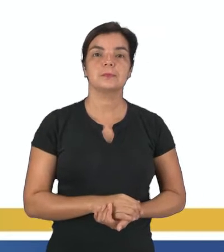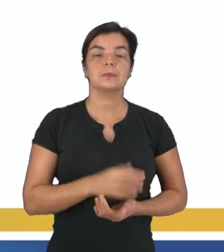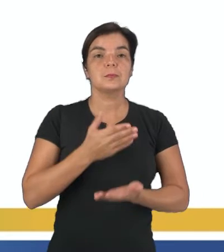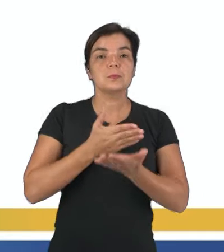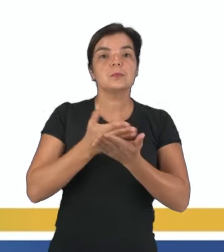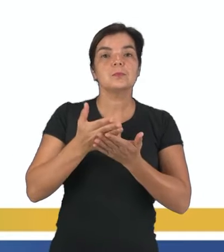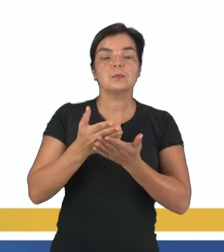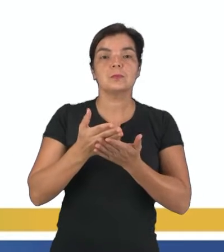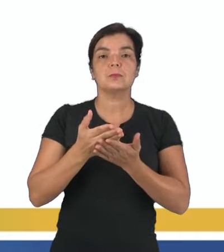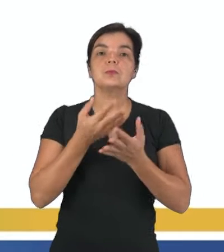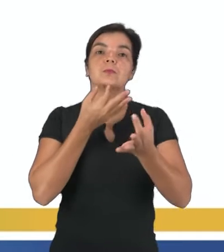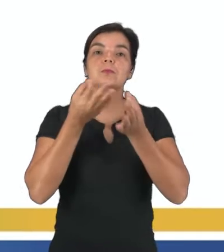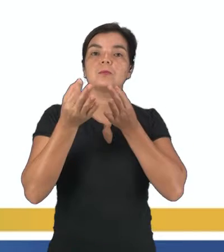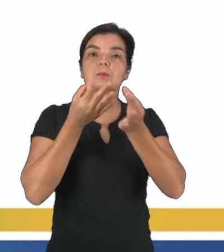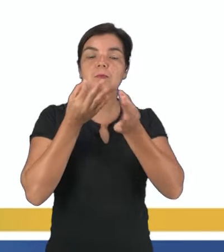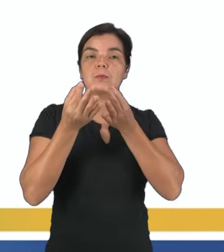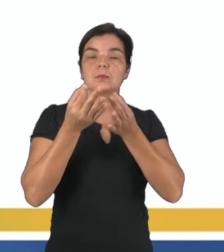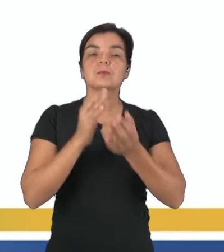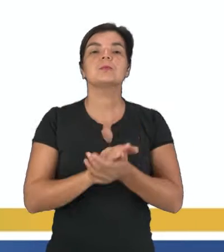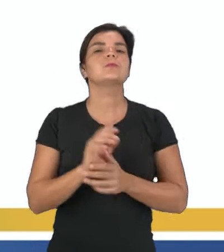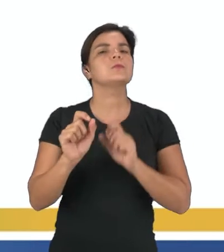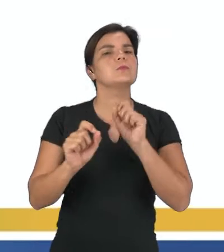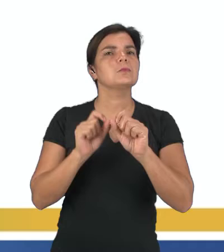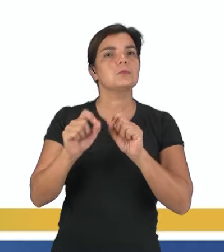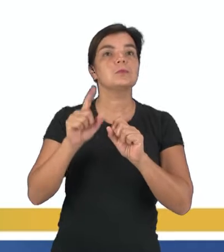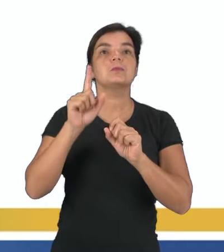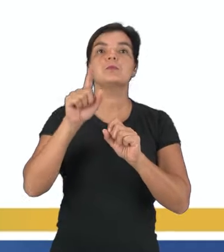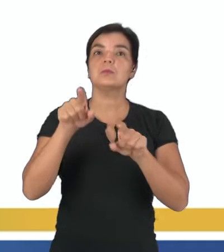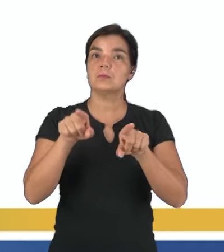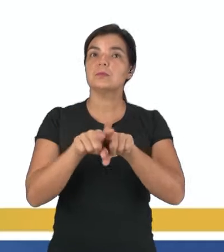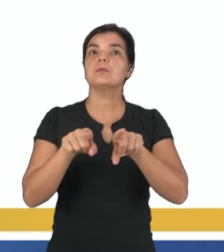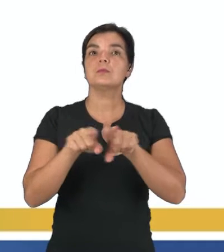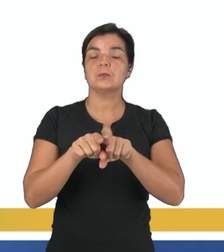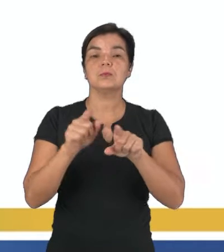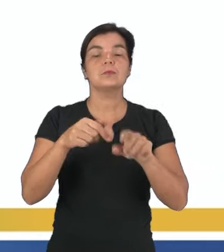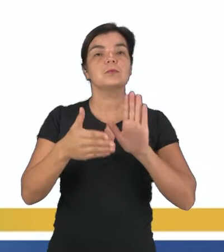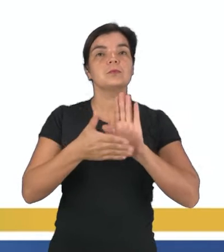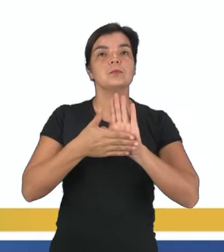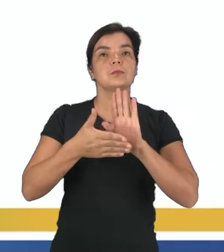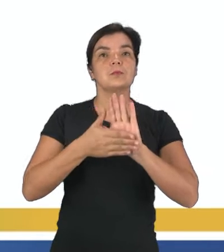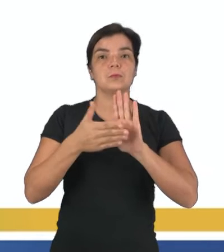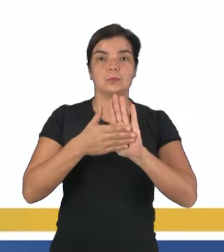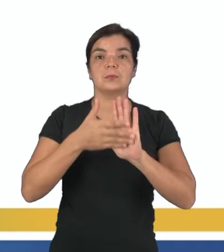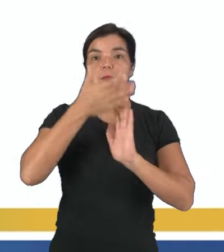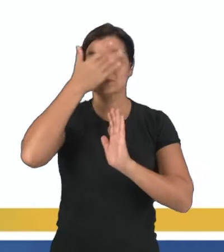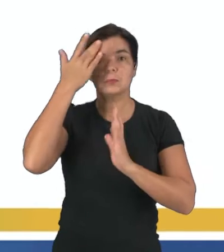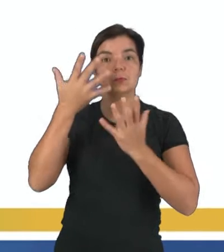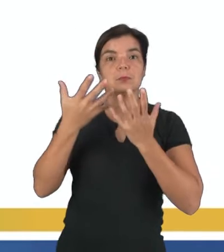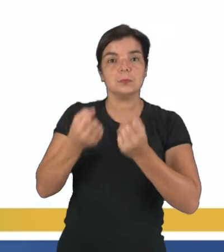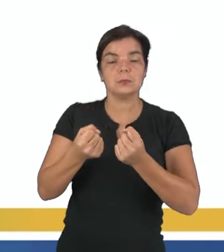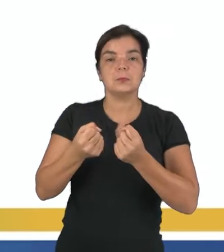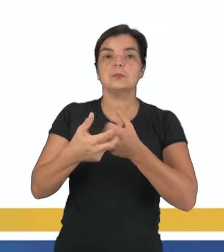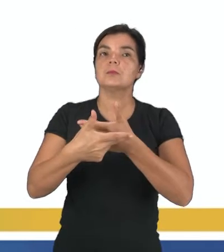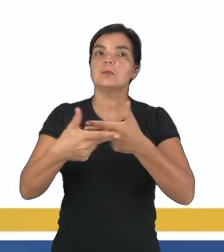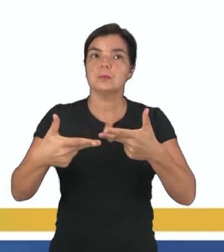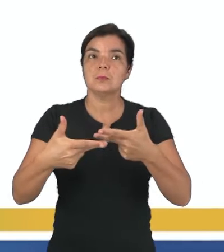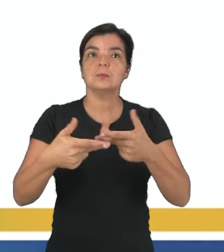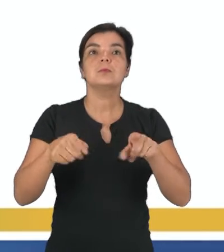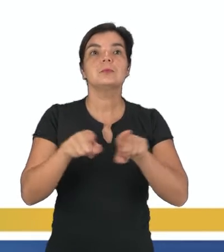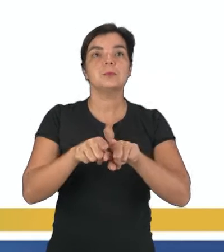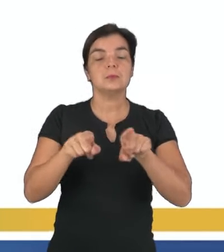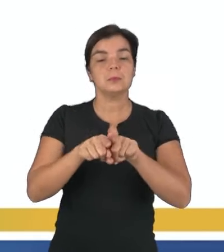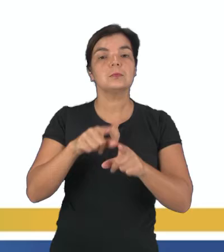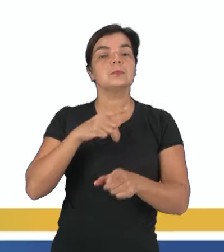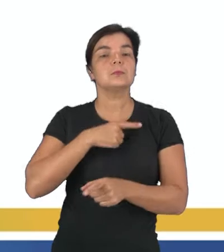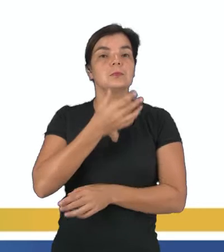começar pela argumentação. A argumentação é um recurso que tem como propósito convencer alguém para que esse